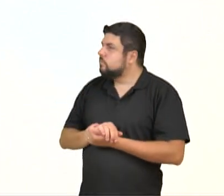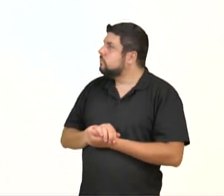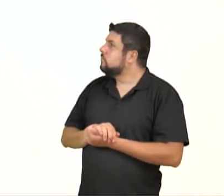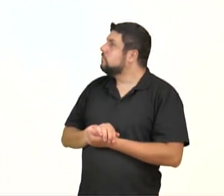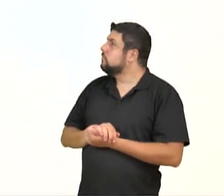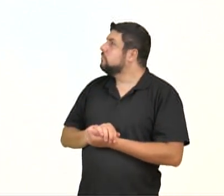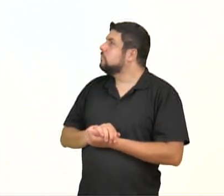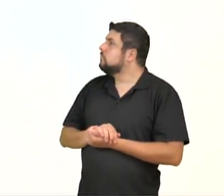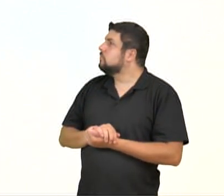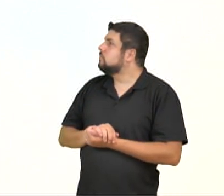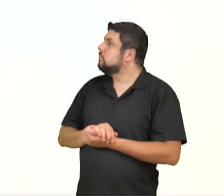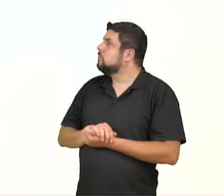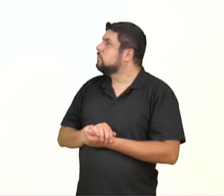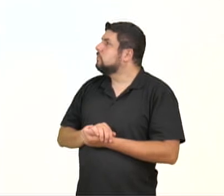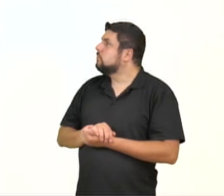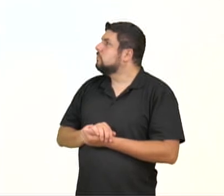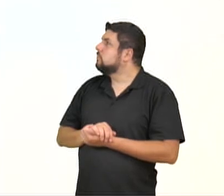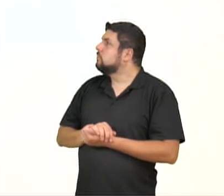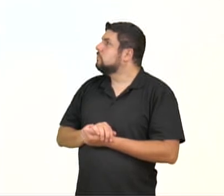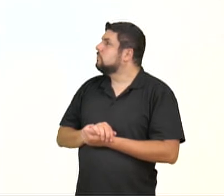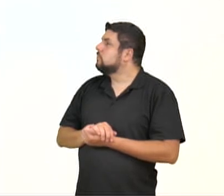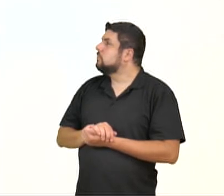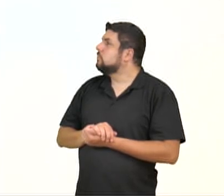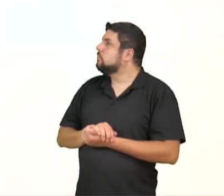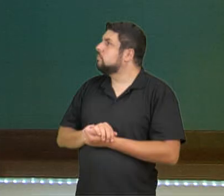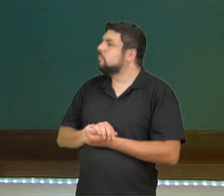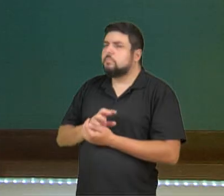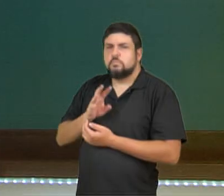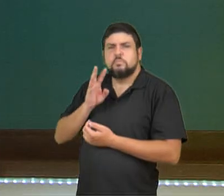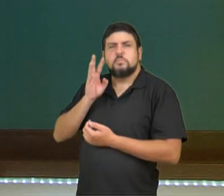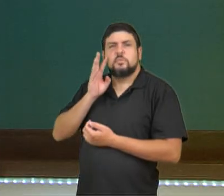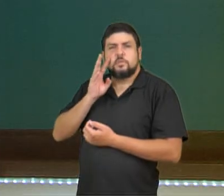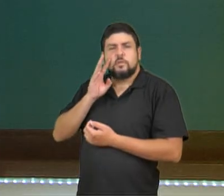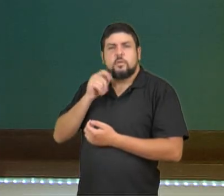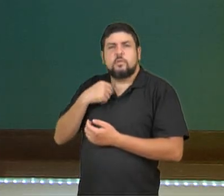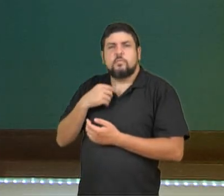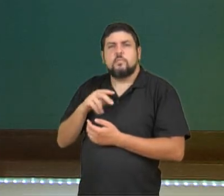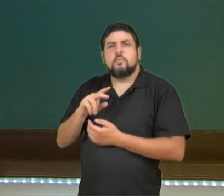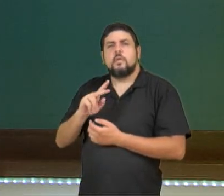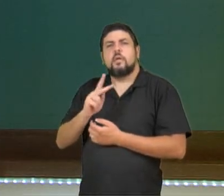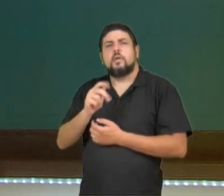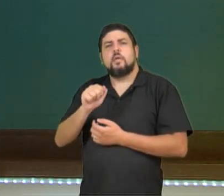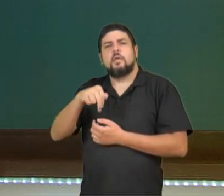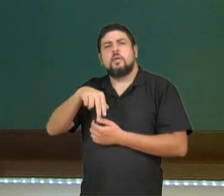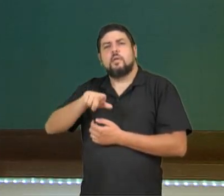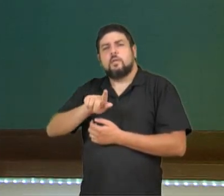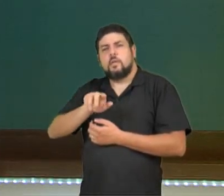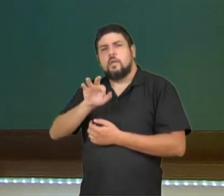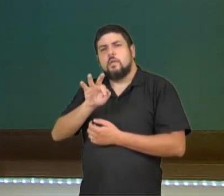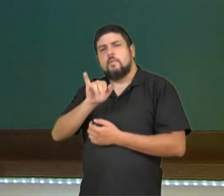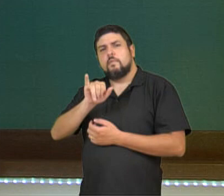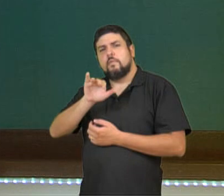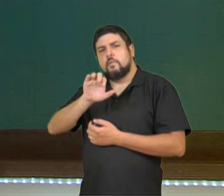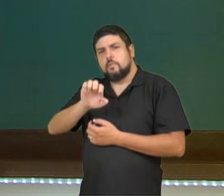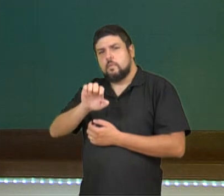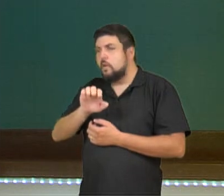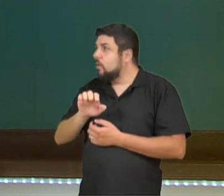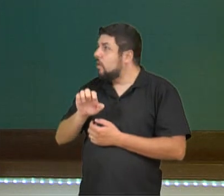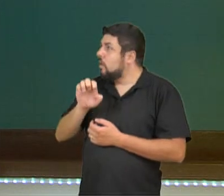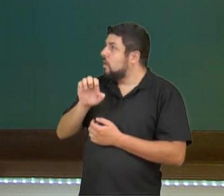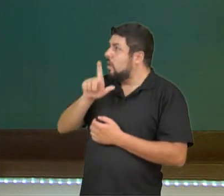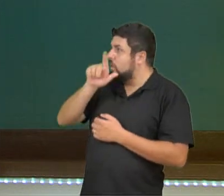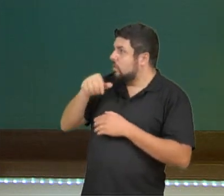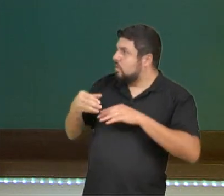queda favorável. E olha que legal o Hang 5. É uma prancha de long, né? Ela